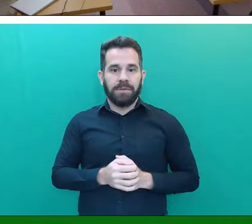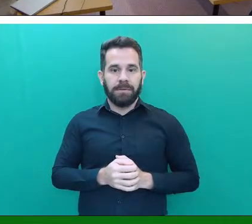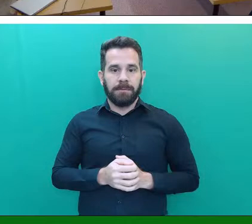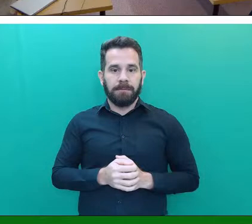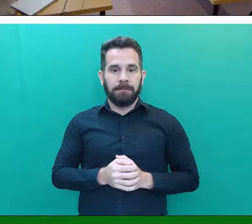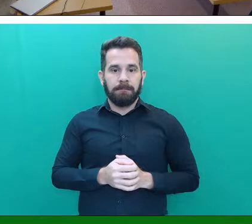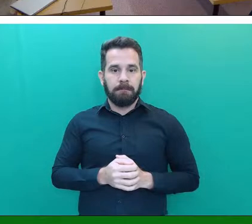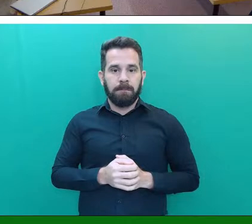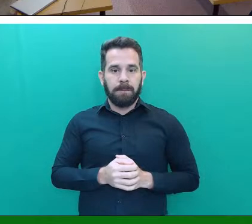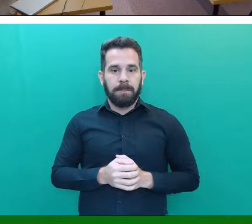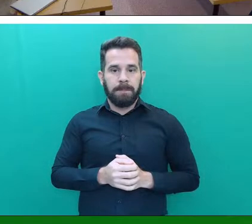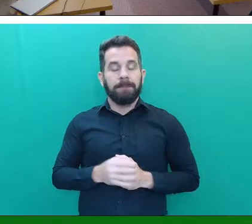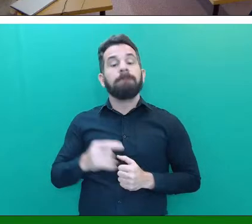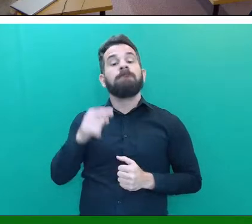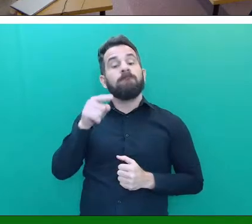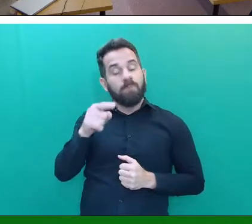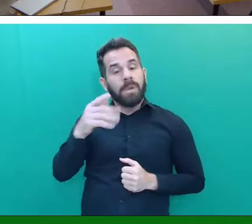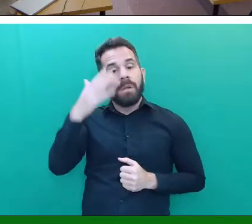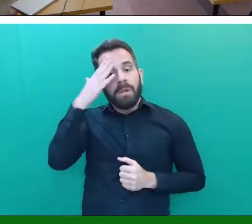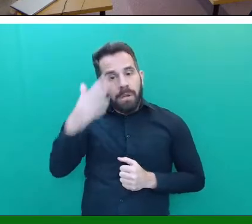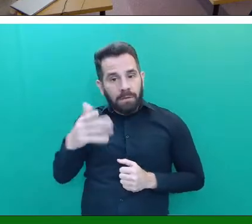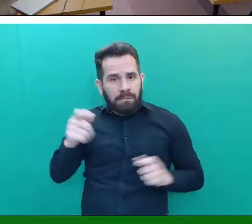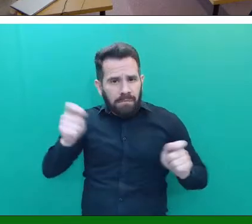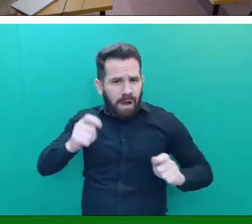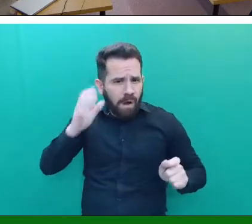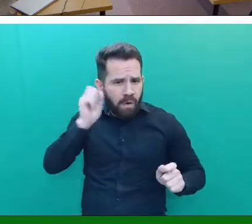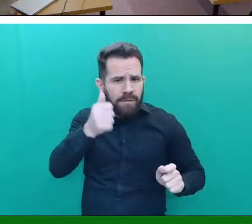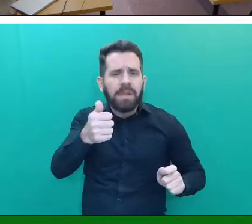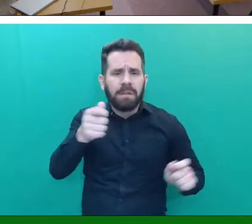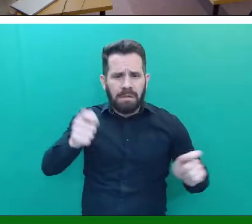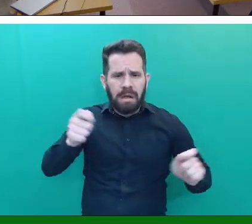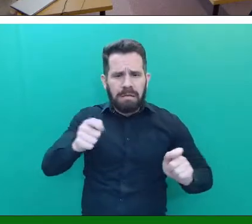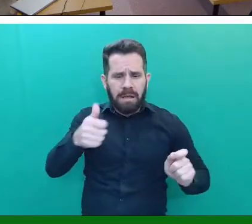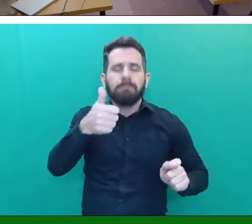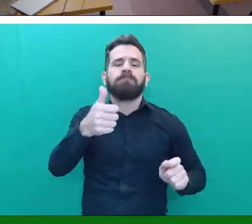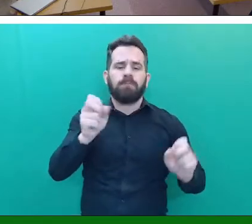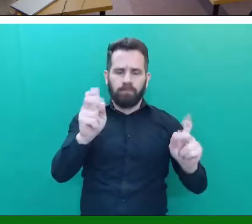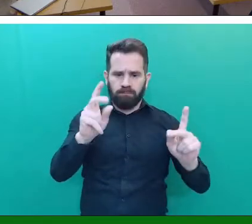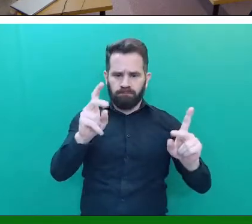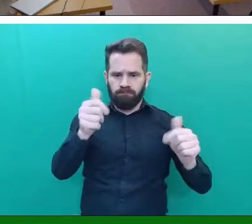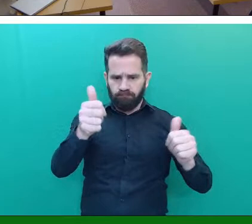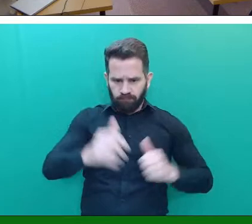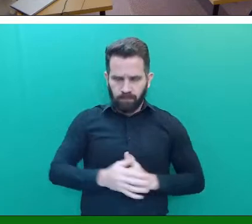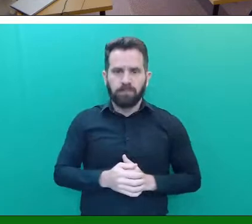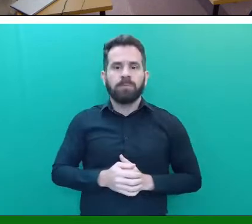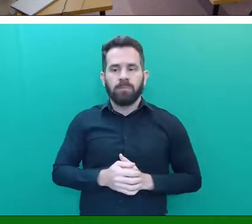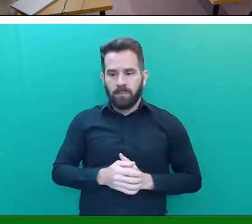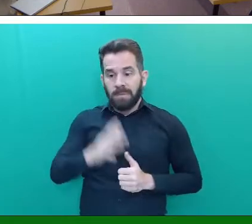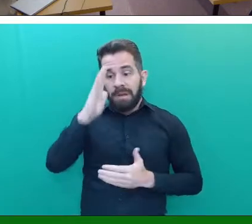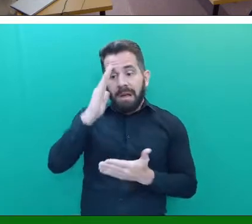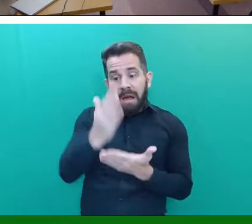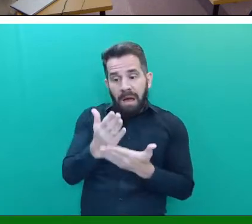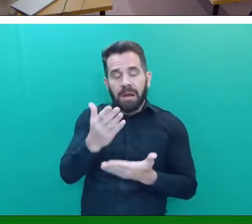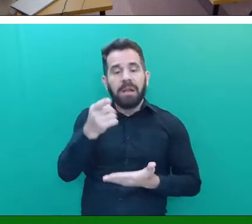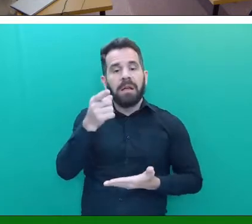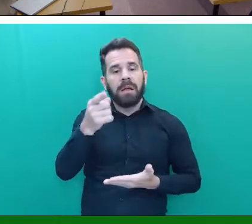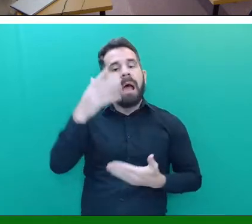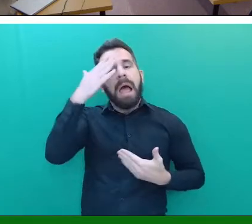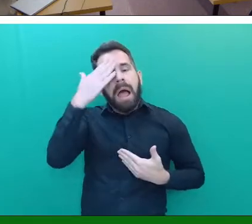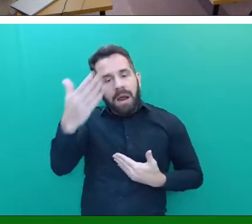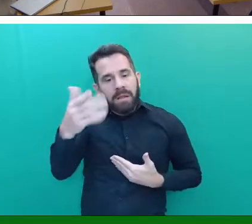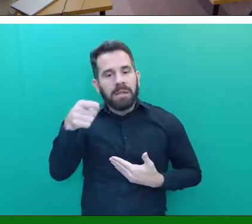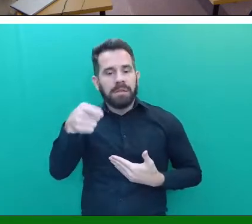leitura atenta. Não sei se dá para me ouvir. Está me ouvindo? Sim. Eu queria agradecer também